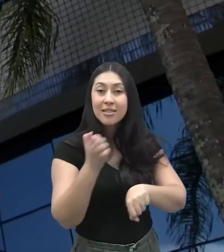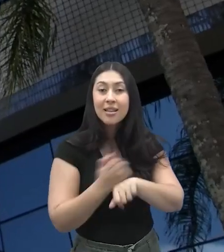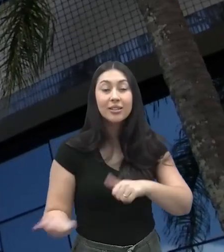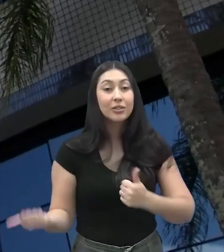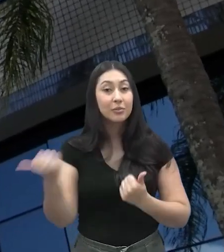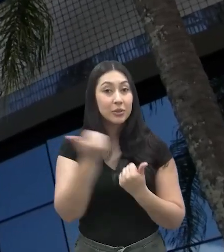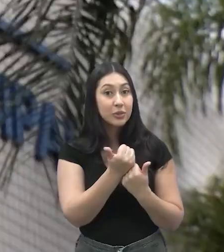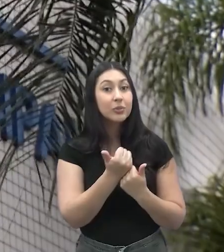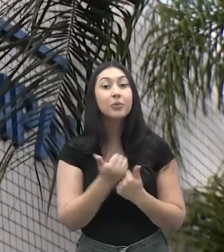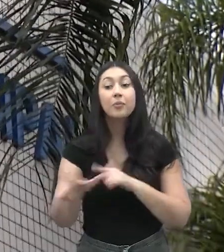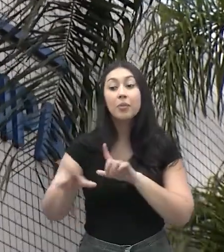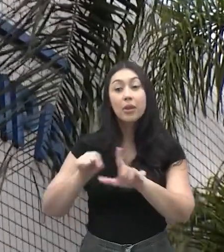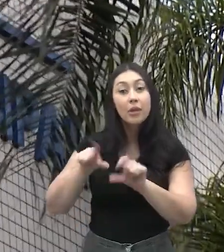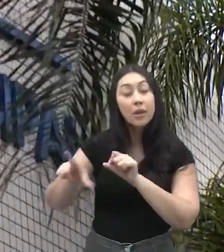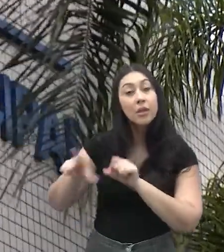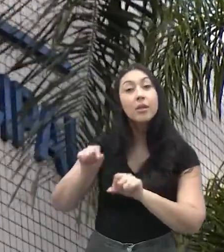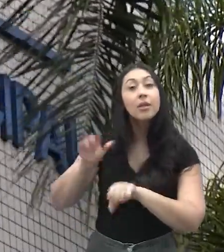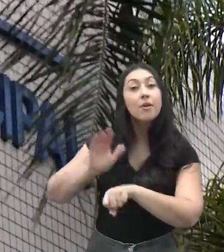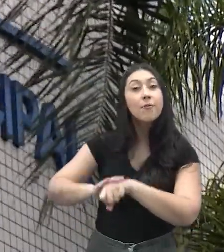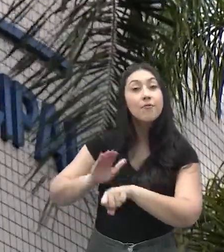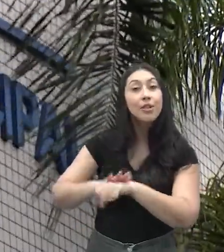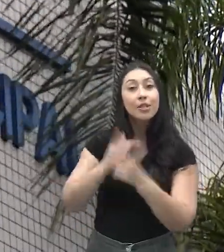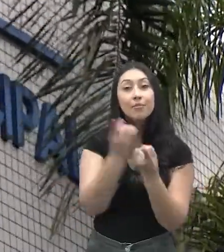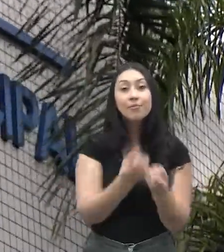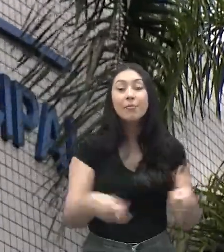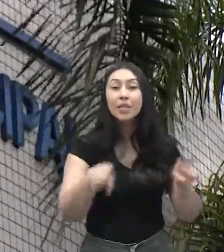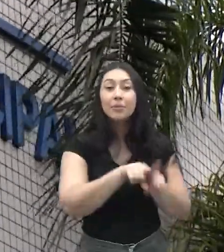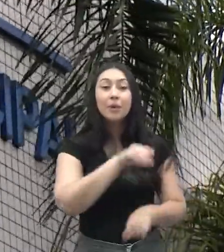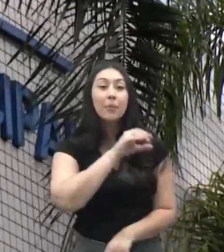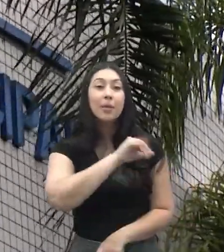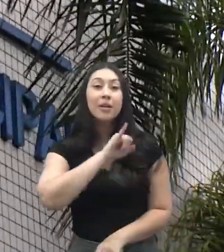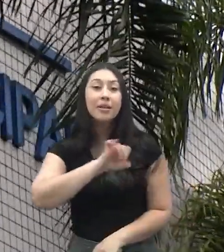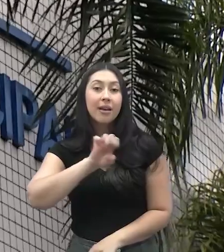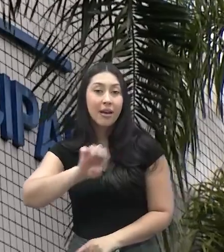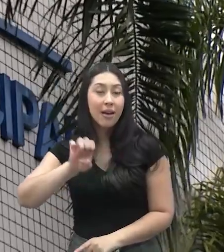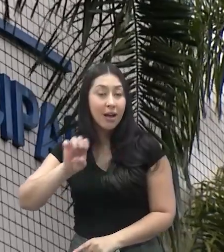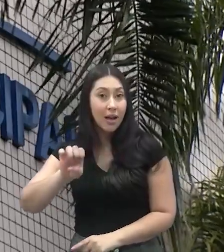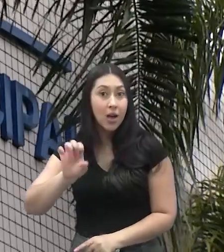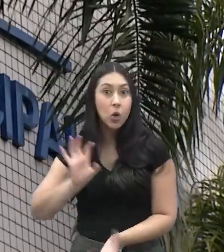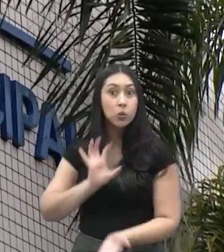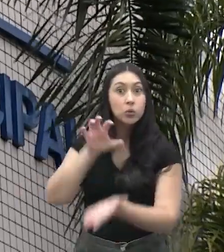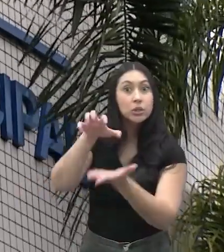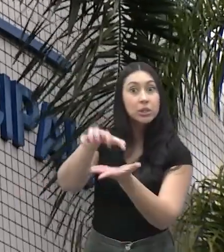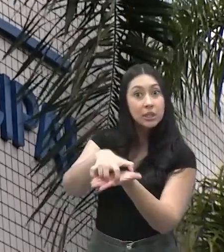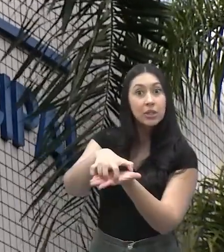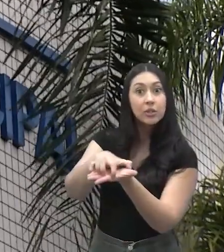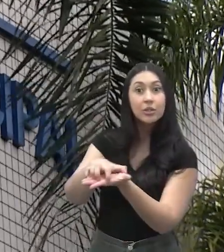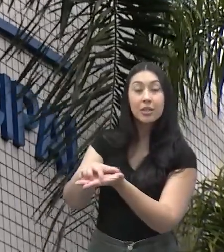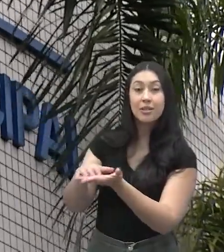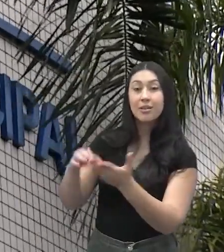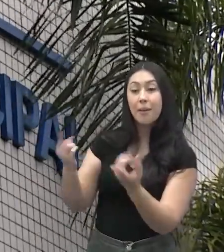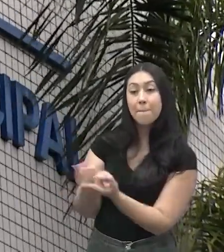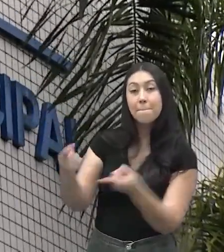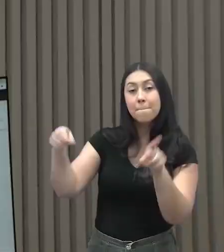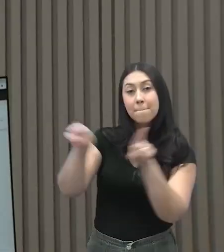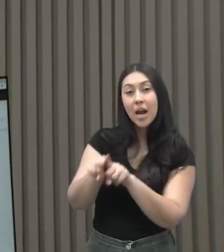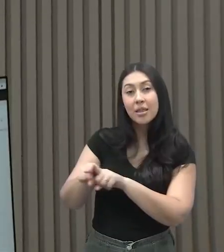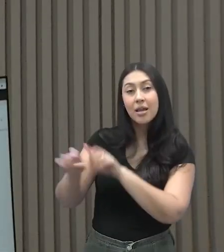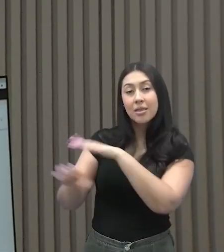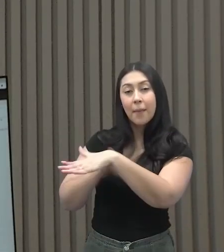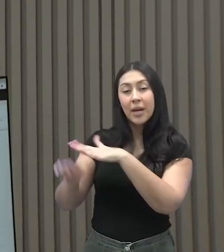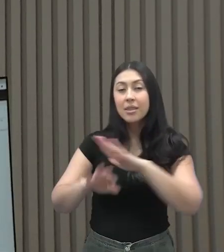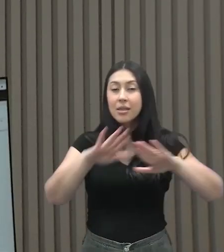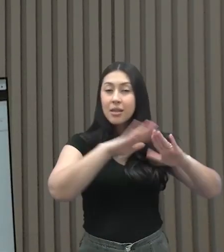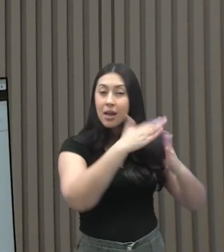de estagiários. A seleção é realizada em parceria com o CIEE, o Centro de Integração Empresa-Escola.